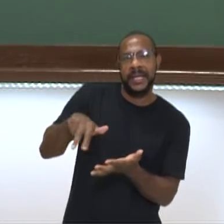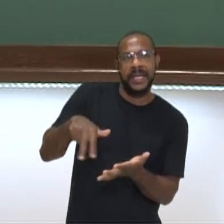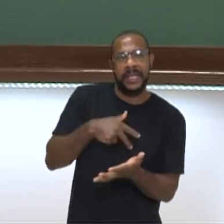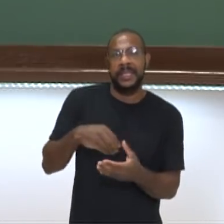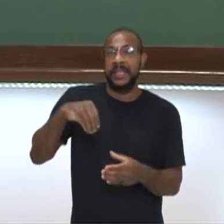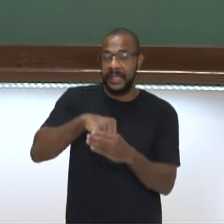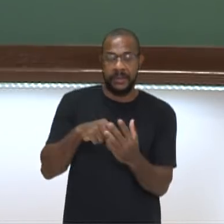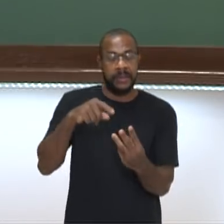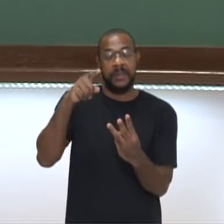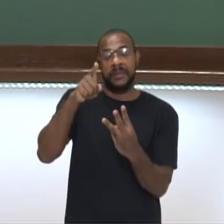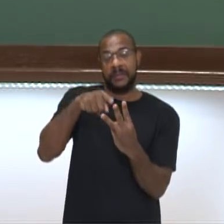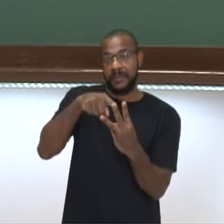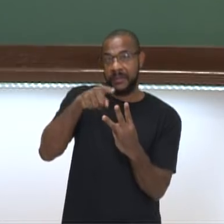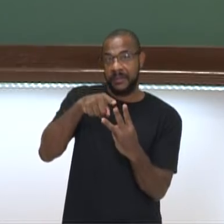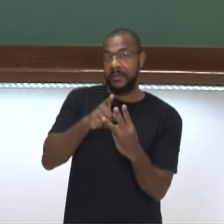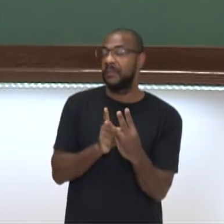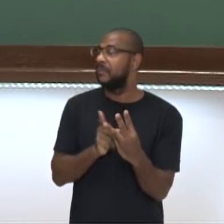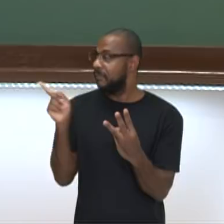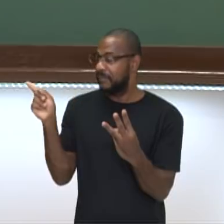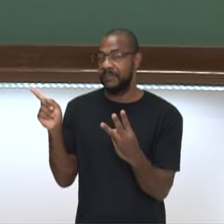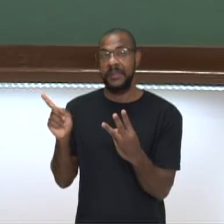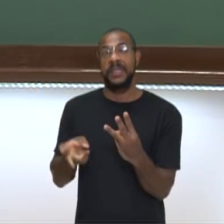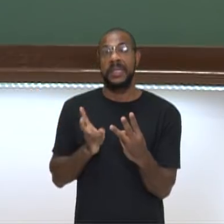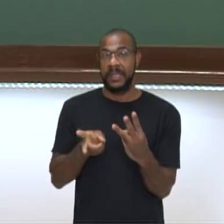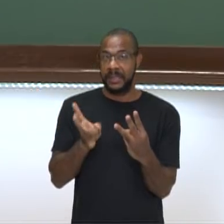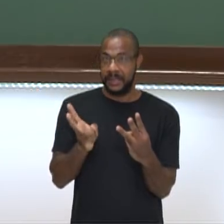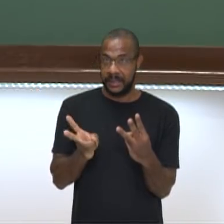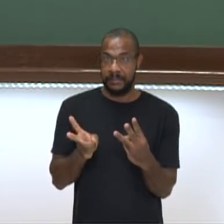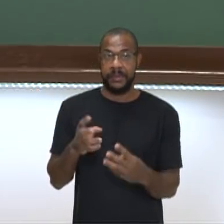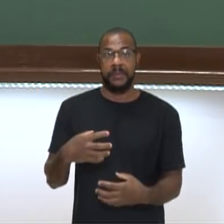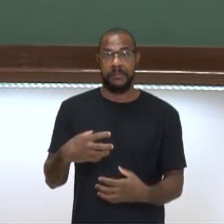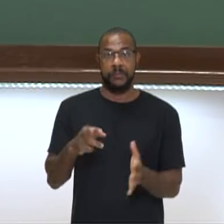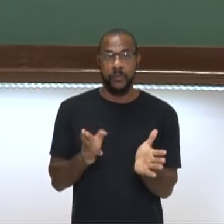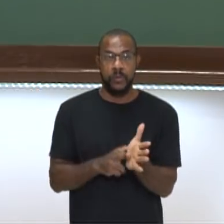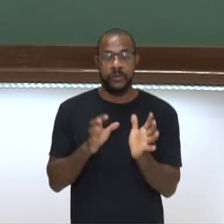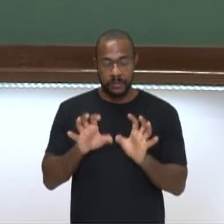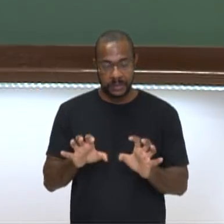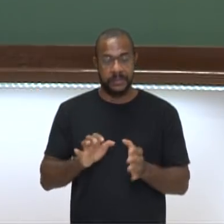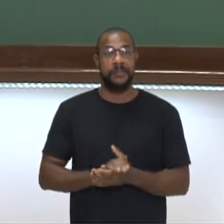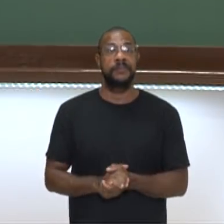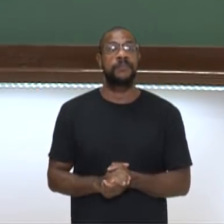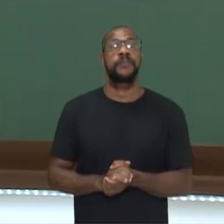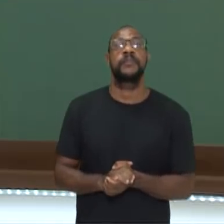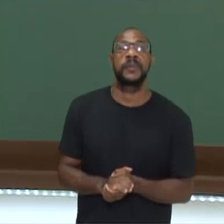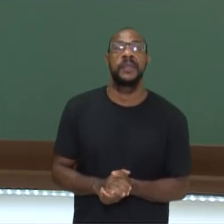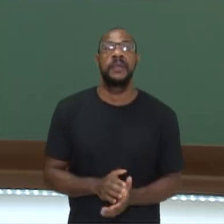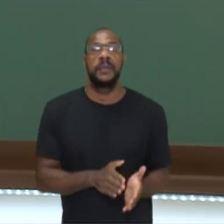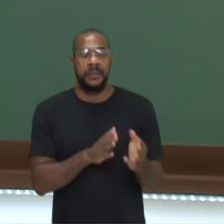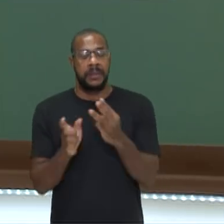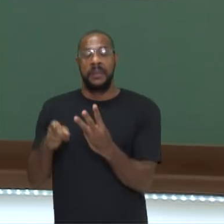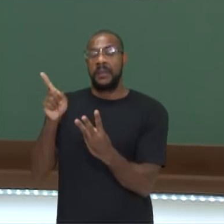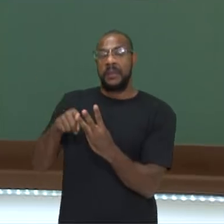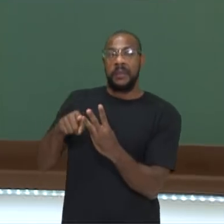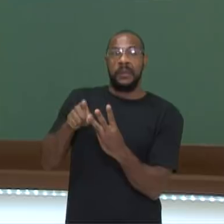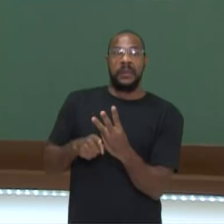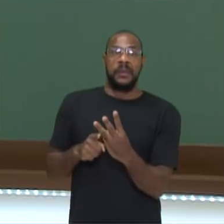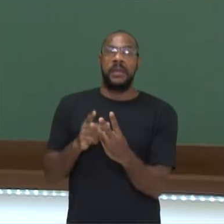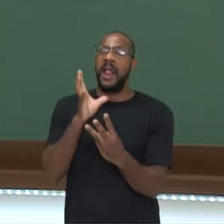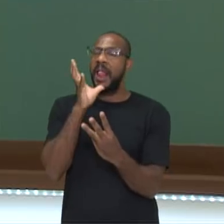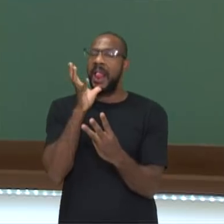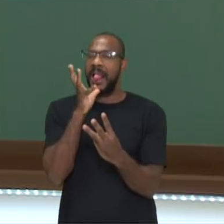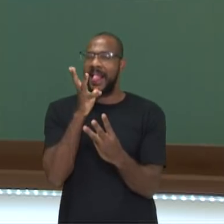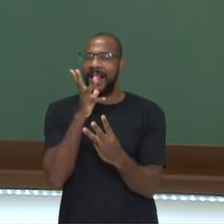compasso moderado tendem a manter esse ritmo, certo? E por fim, o lento, daí é